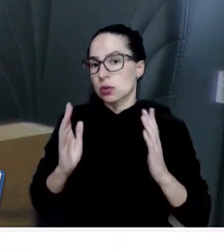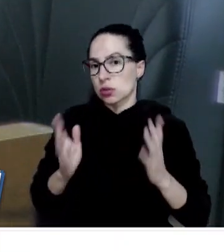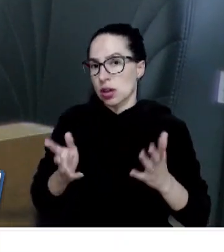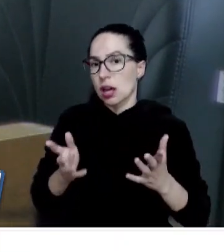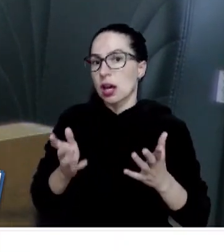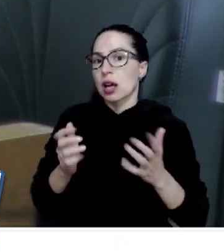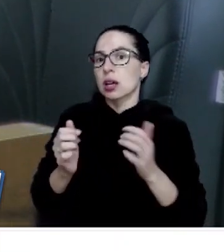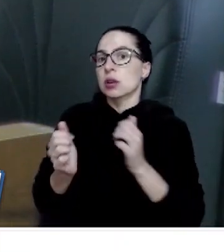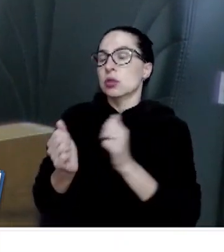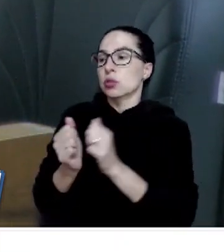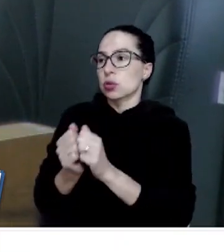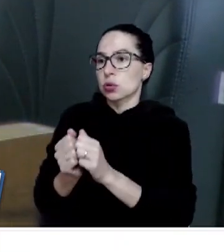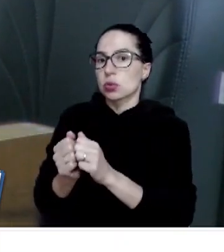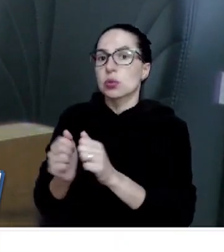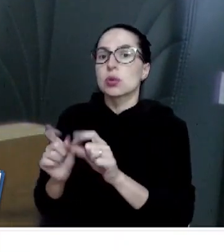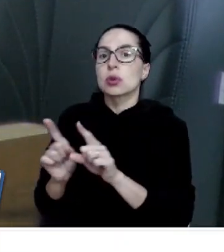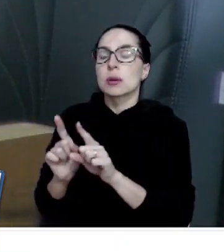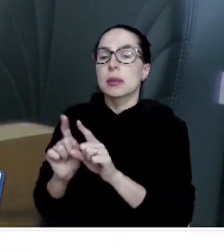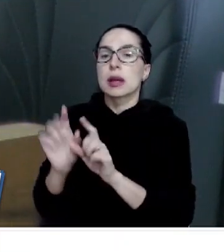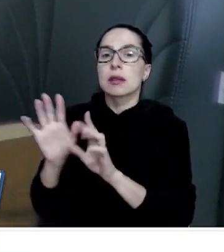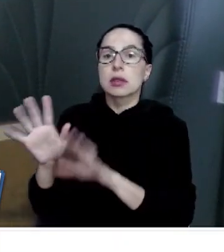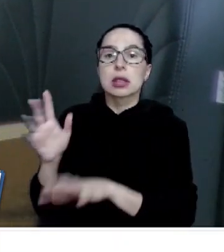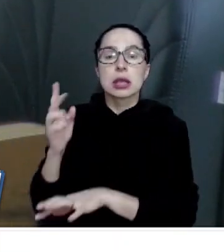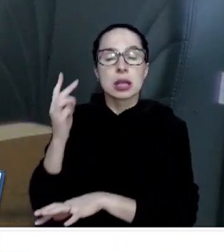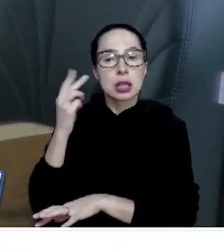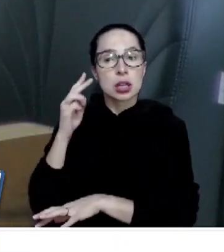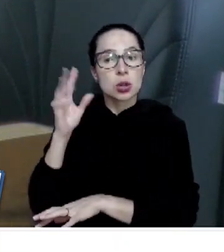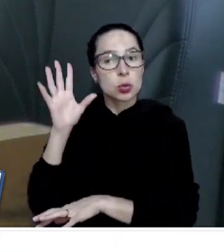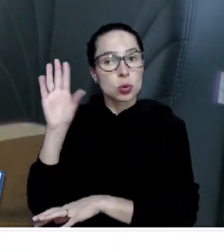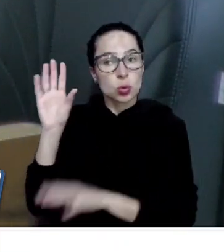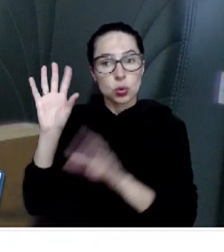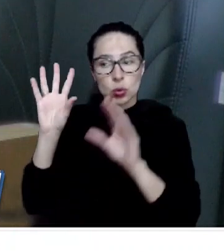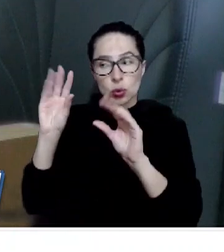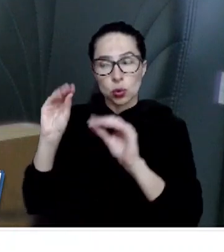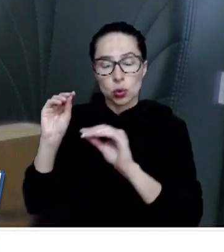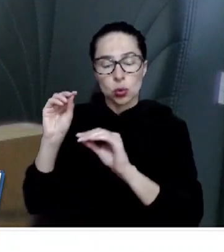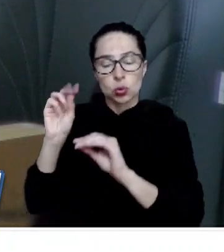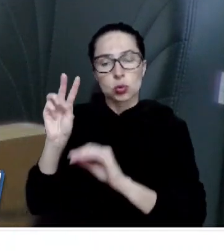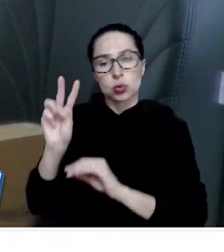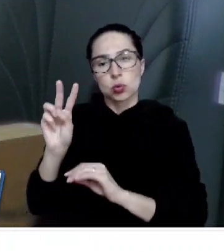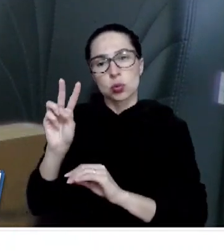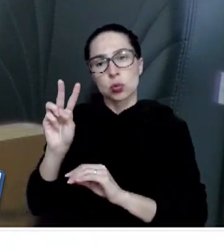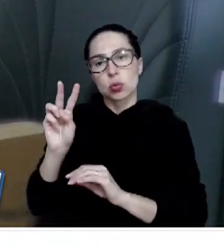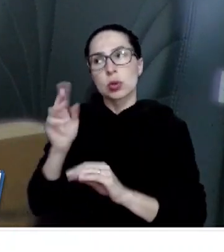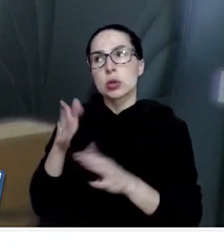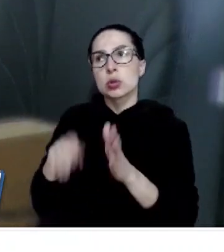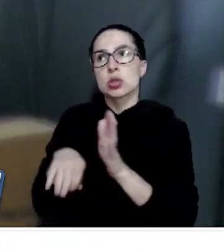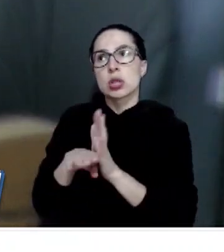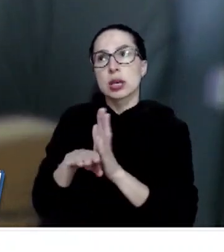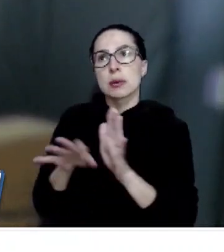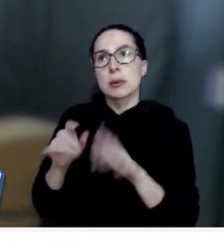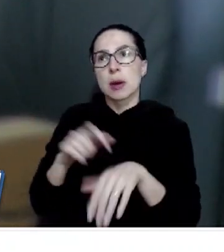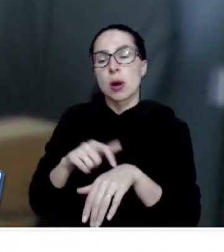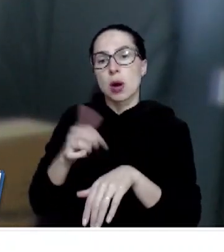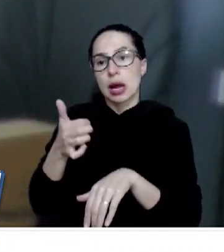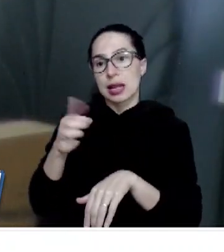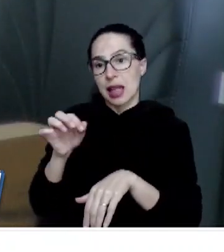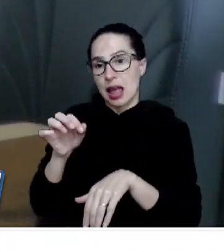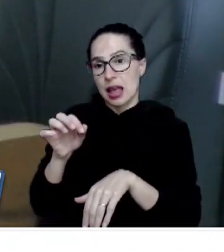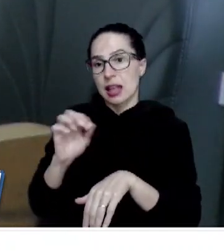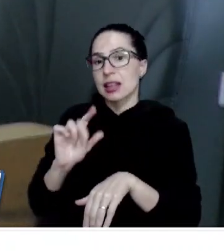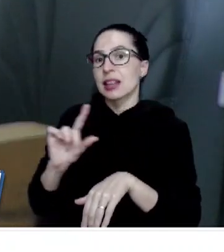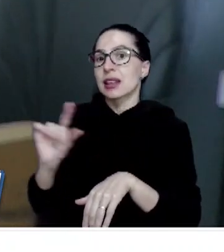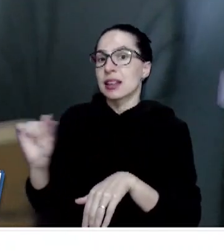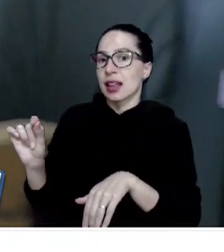passei 2 noites, cheguei lá por volta das 10 horas da noite e saí